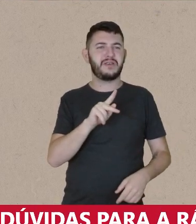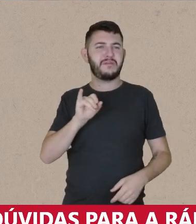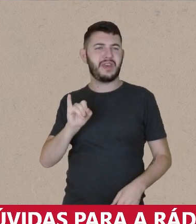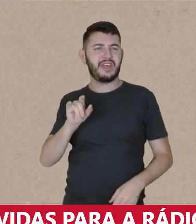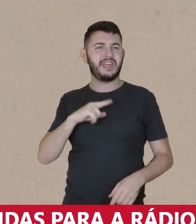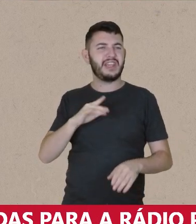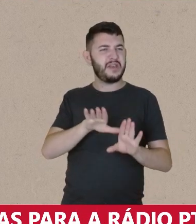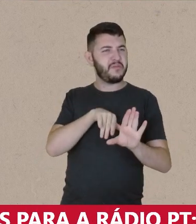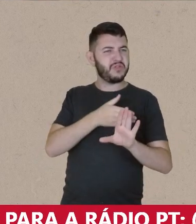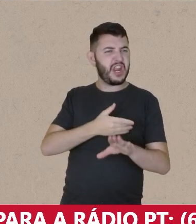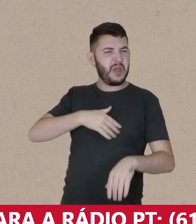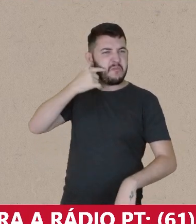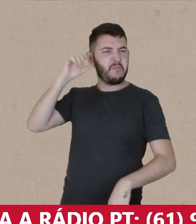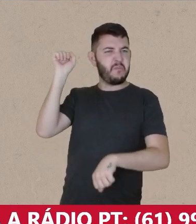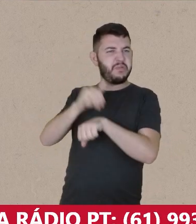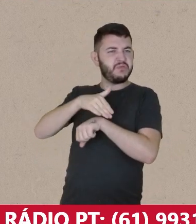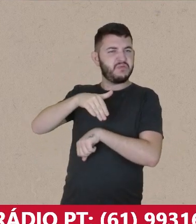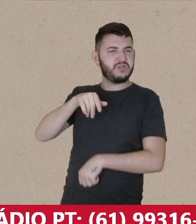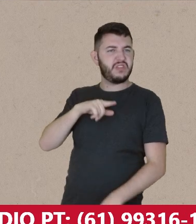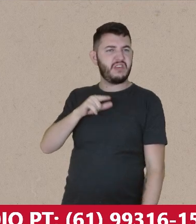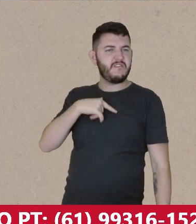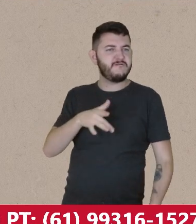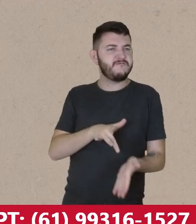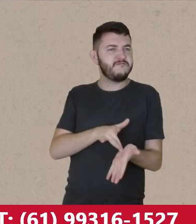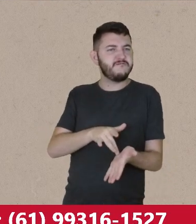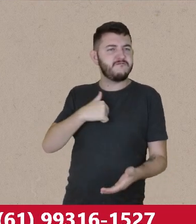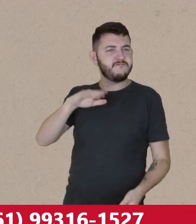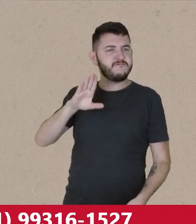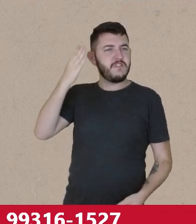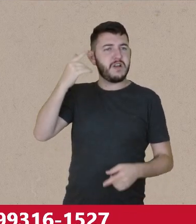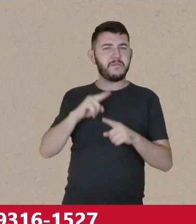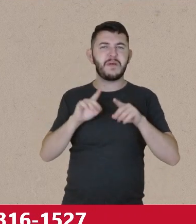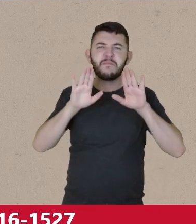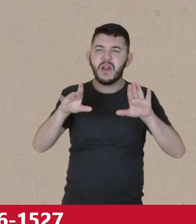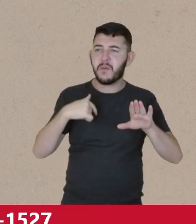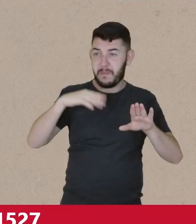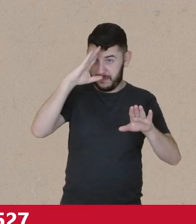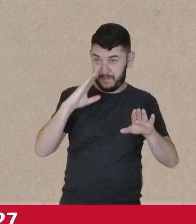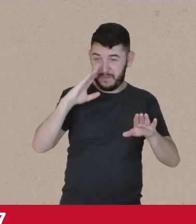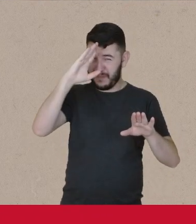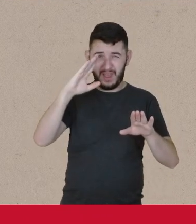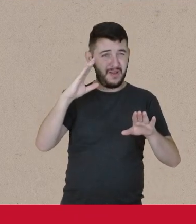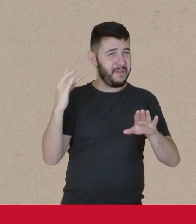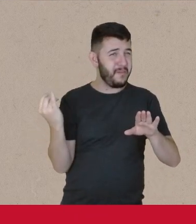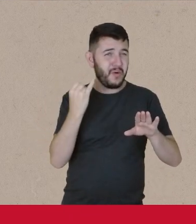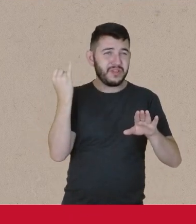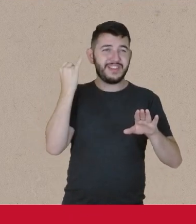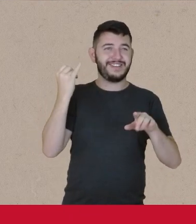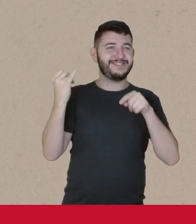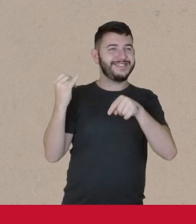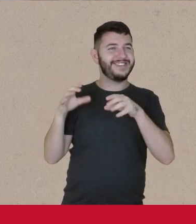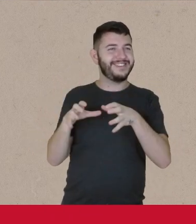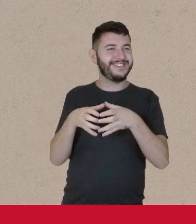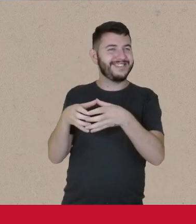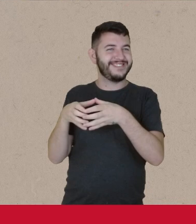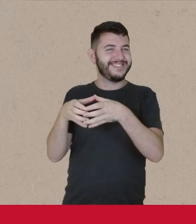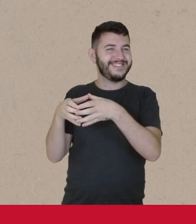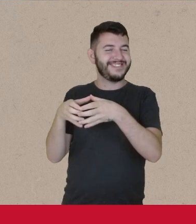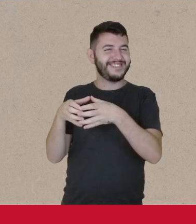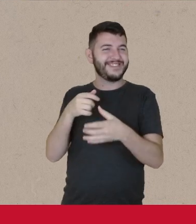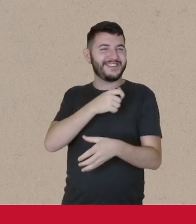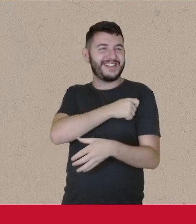muita burla, mas de qualquer maneira o que importa é os estudantes, os trabalhadores